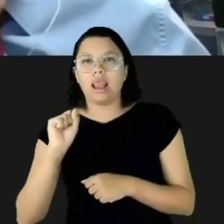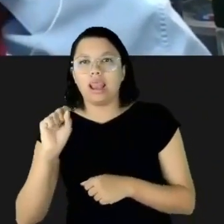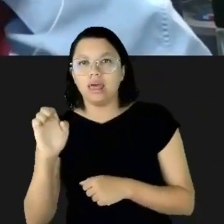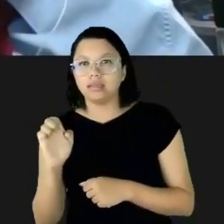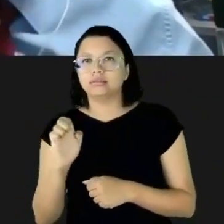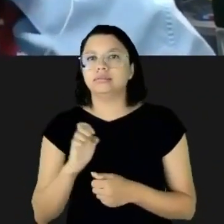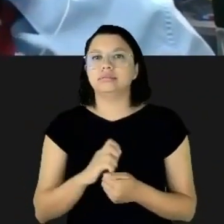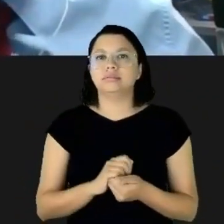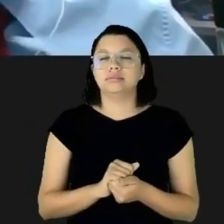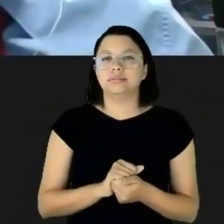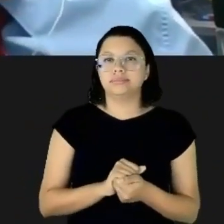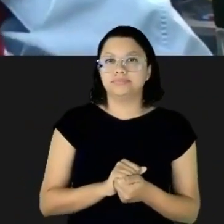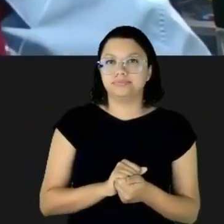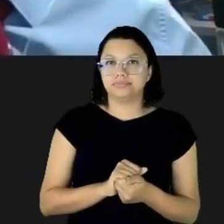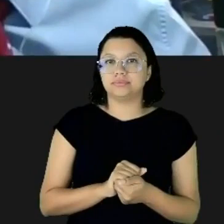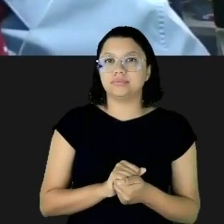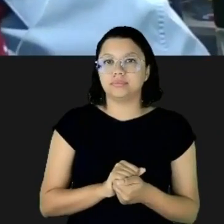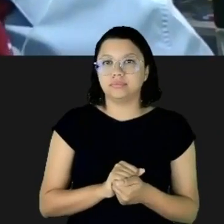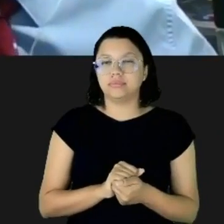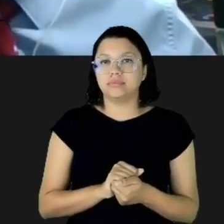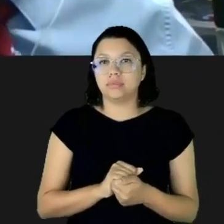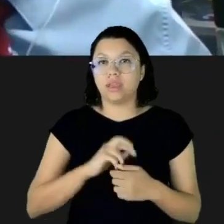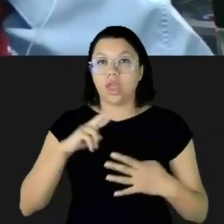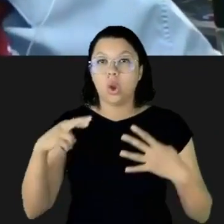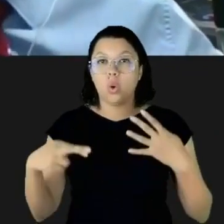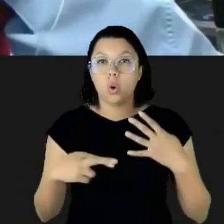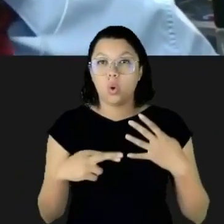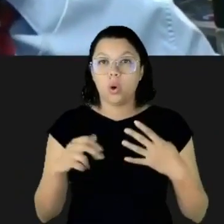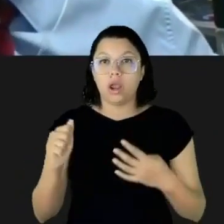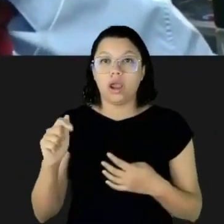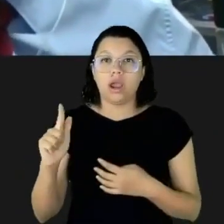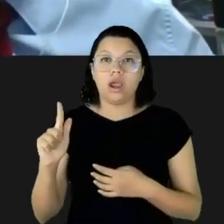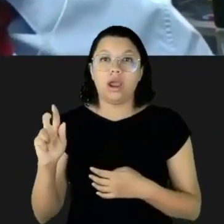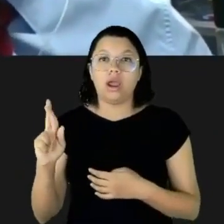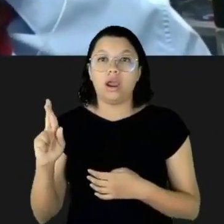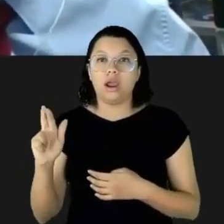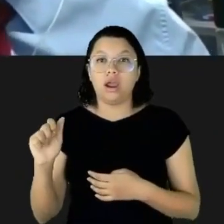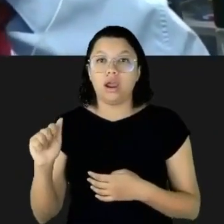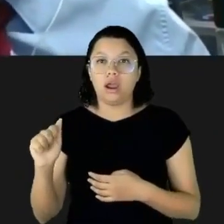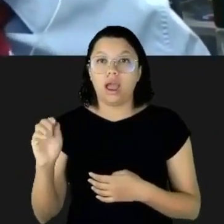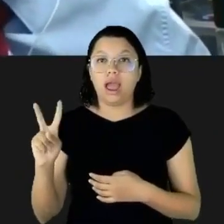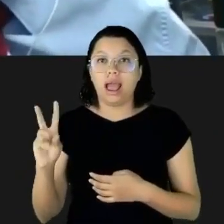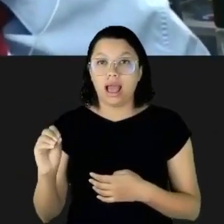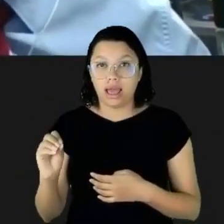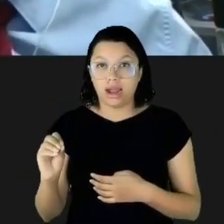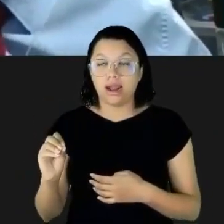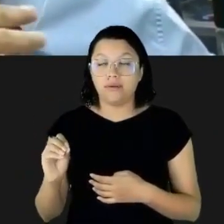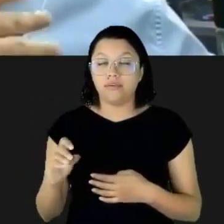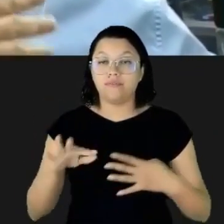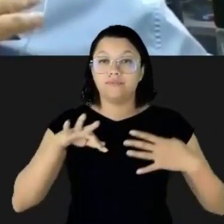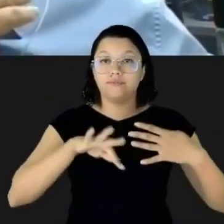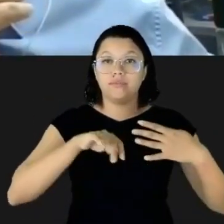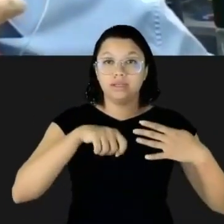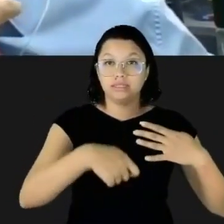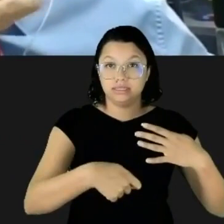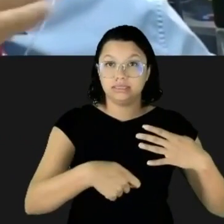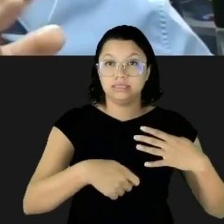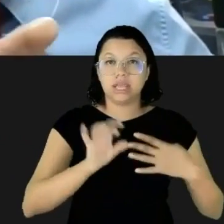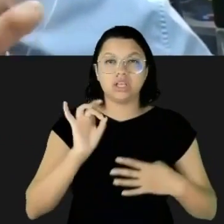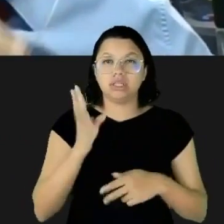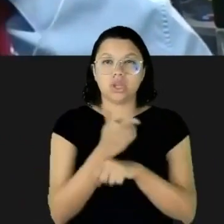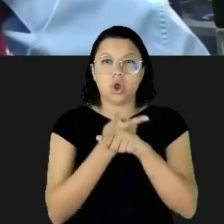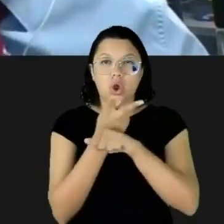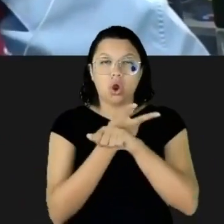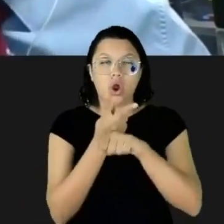consegue por agravo de instrumento por exemplo se você vai sentenciar aqui no nosso caso